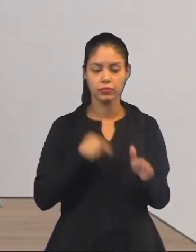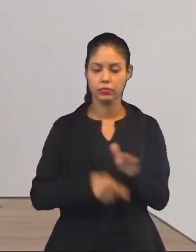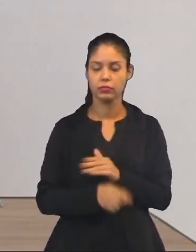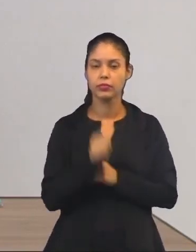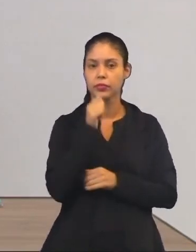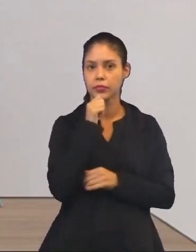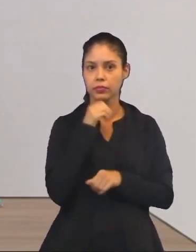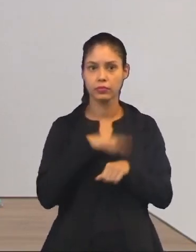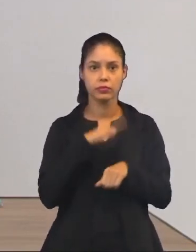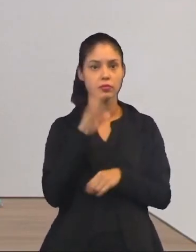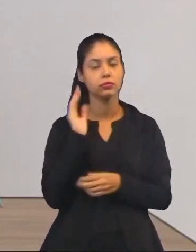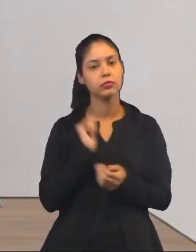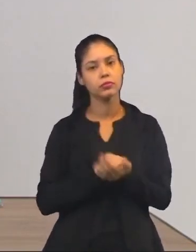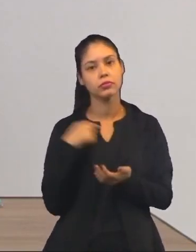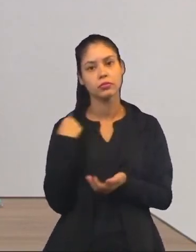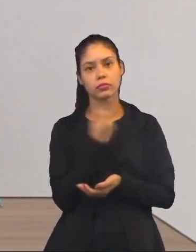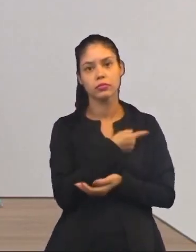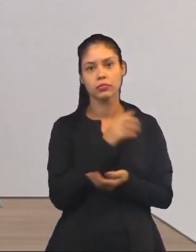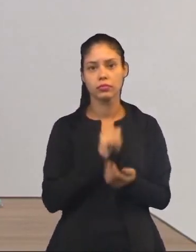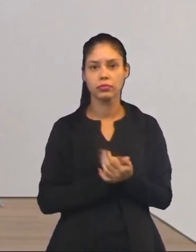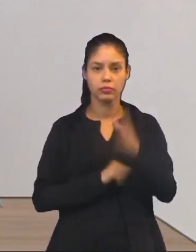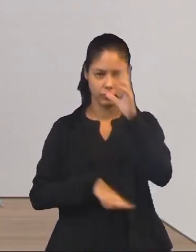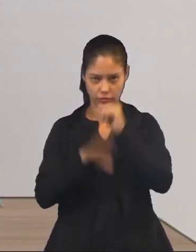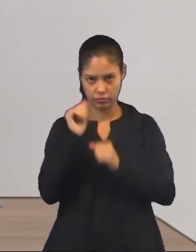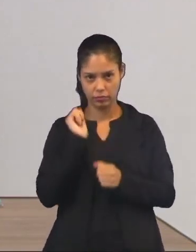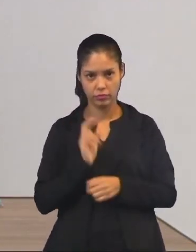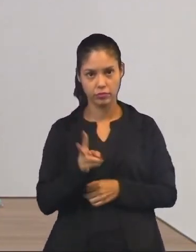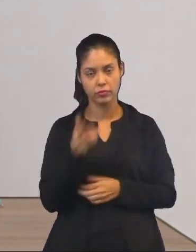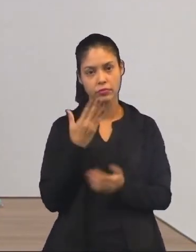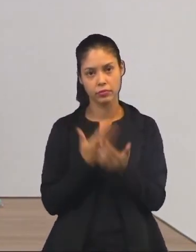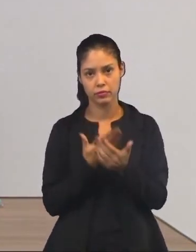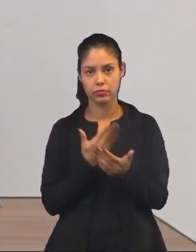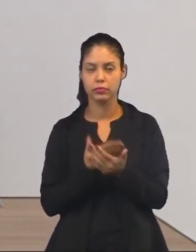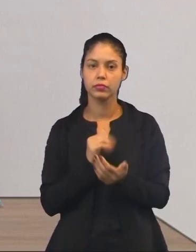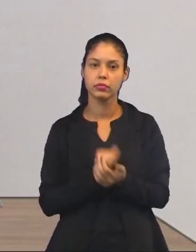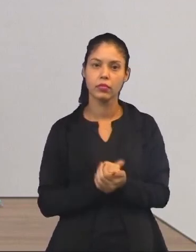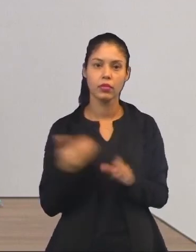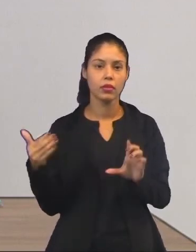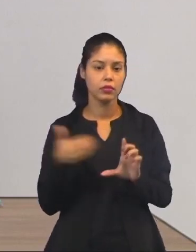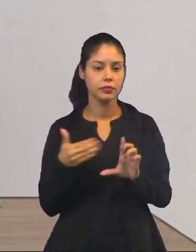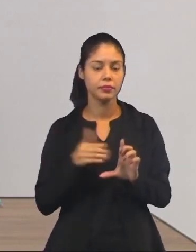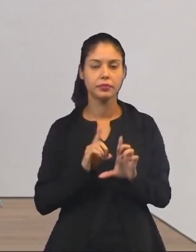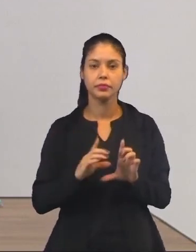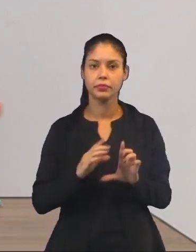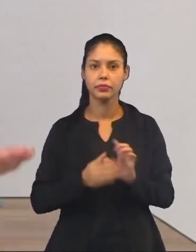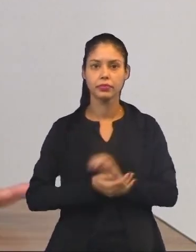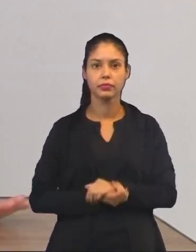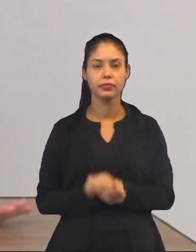aprofundar ainda mais os nossos conhecimentos. Não se esqueça de continuar estudando acessando a nossa